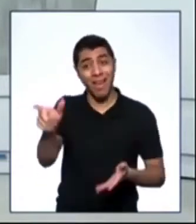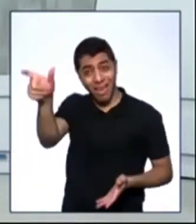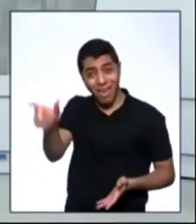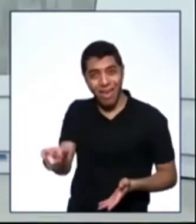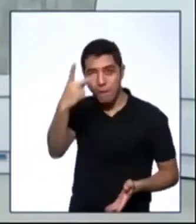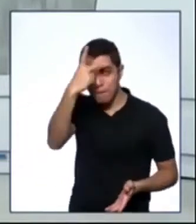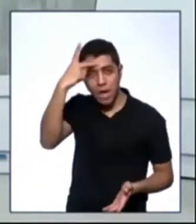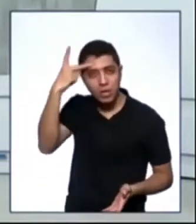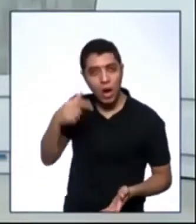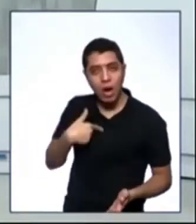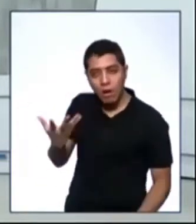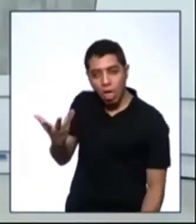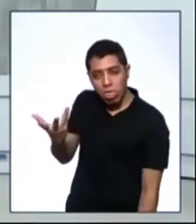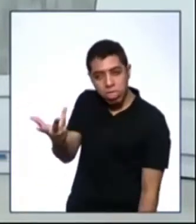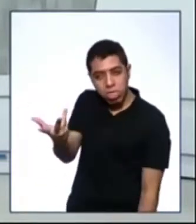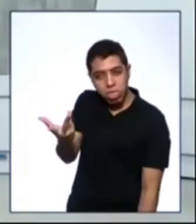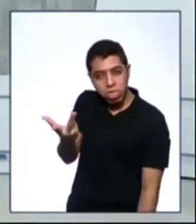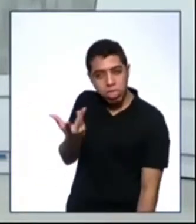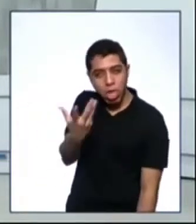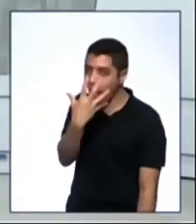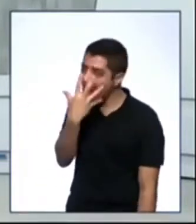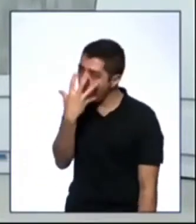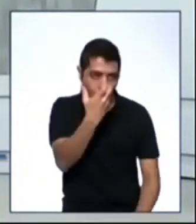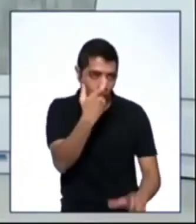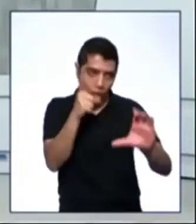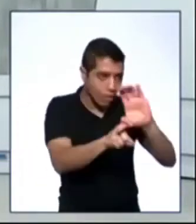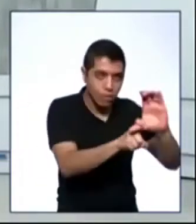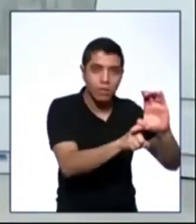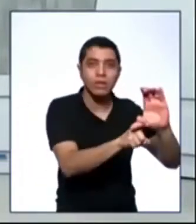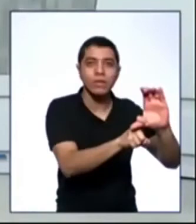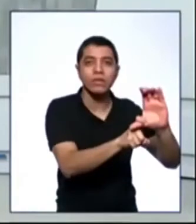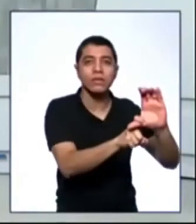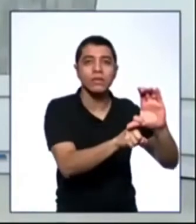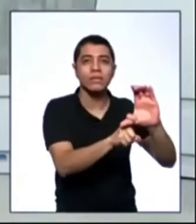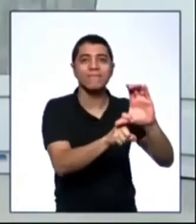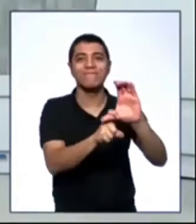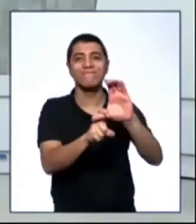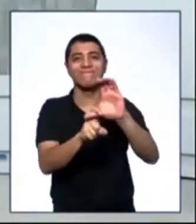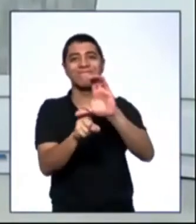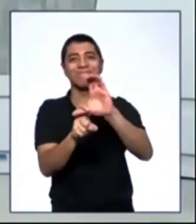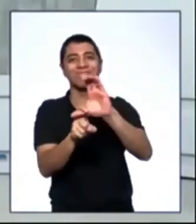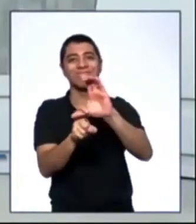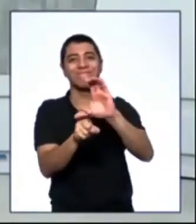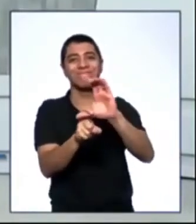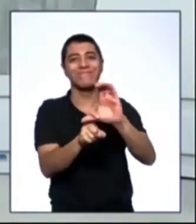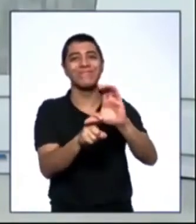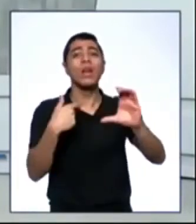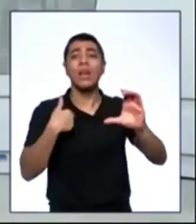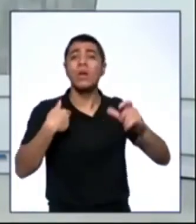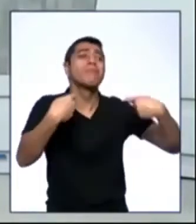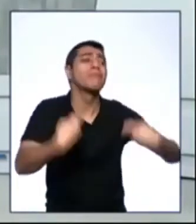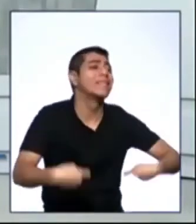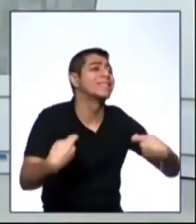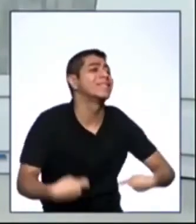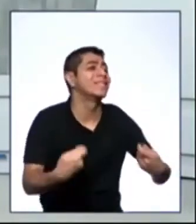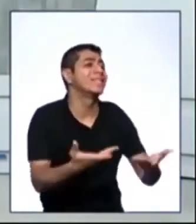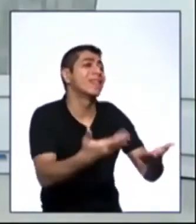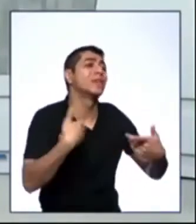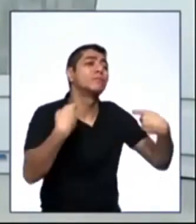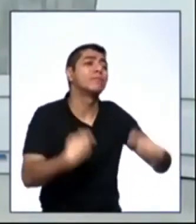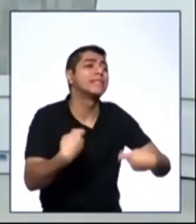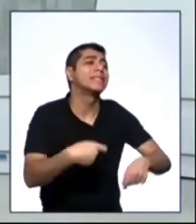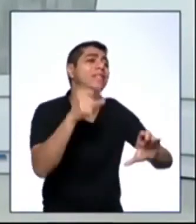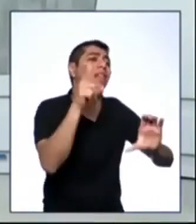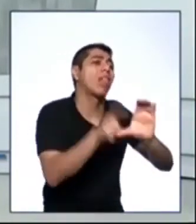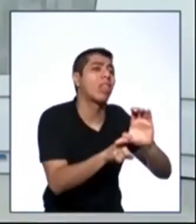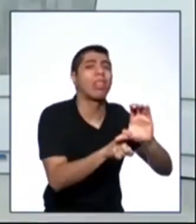coisa. Por quê? Porque quando você é dependente daquilo, você não se revolta contra aquilo. Entendeu? Às vezes é um negócio horrível, mas você